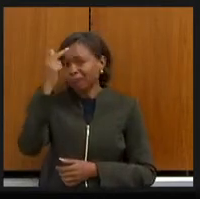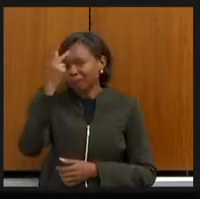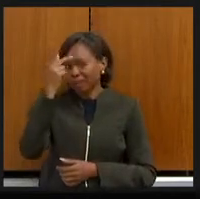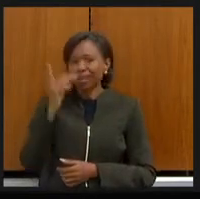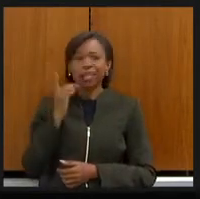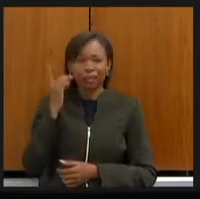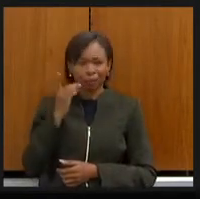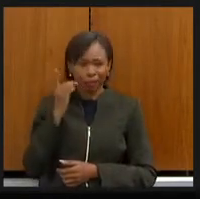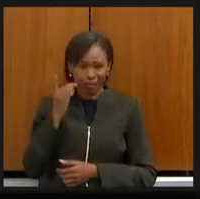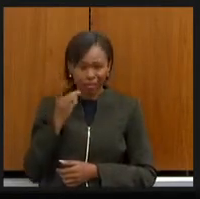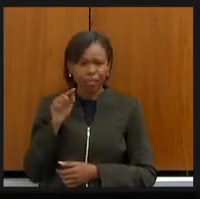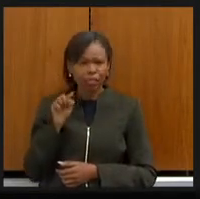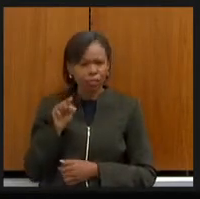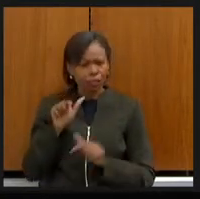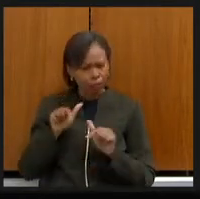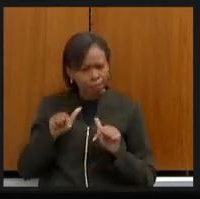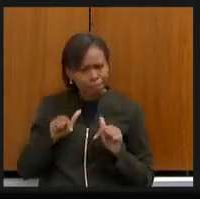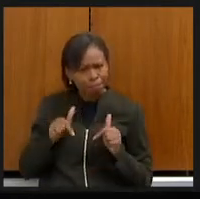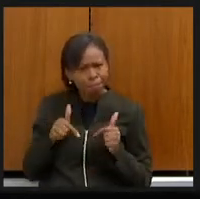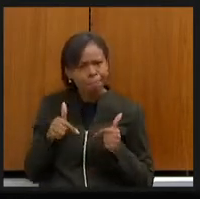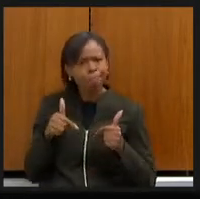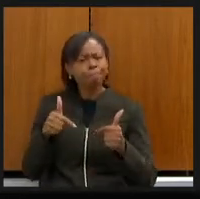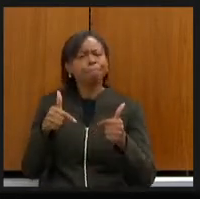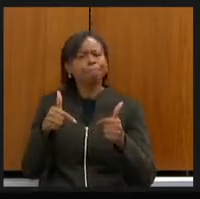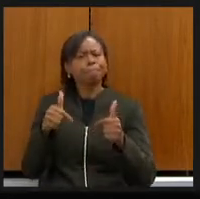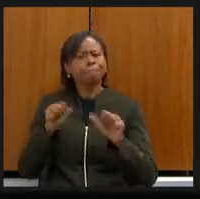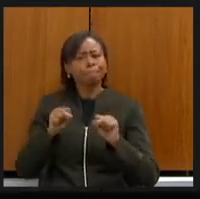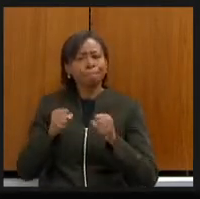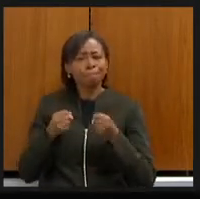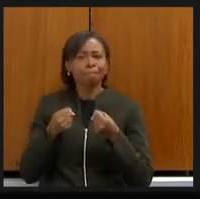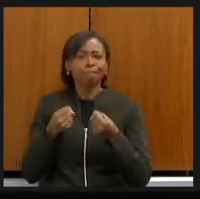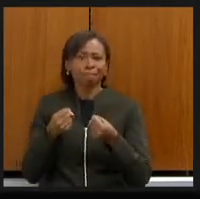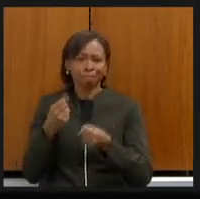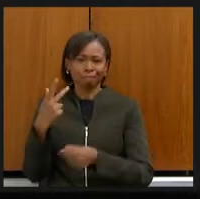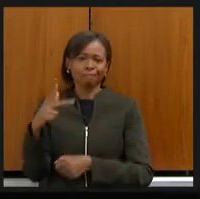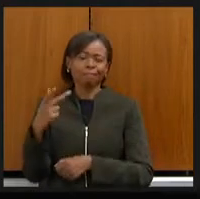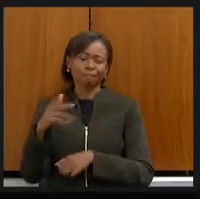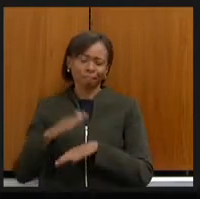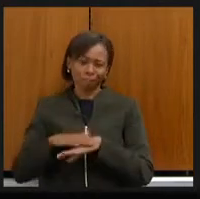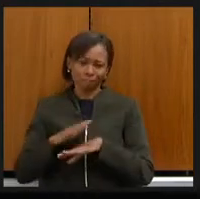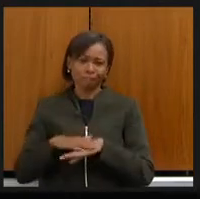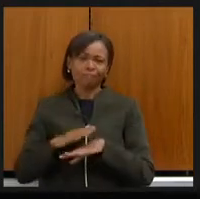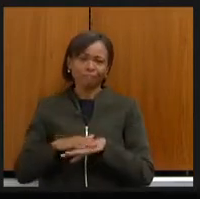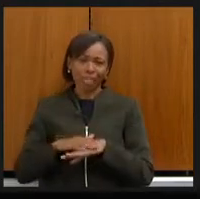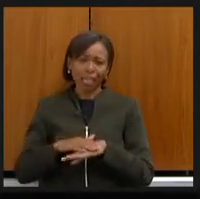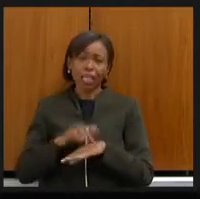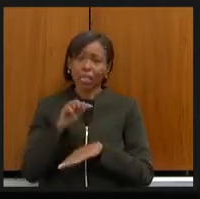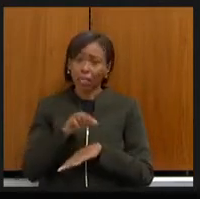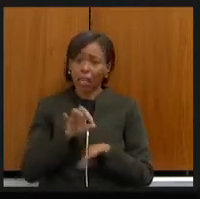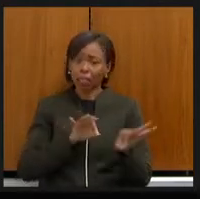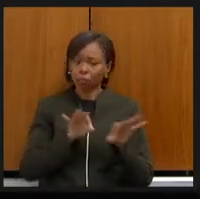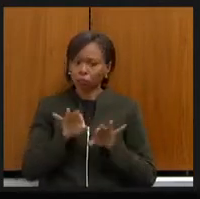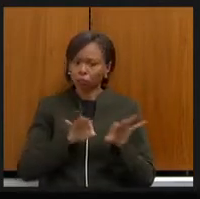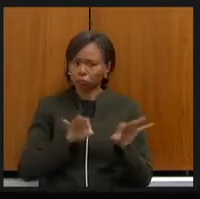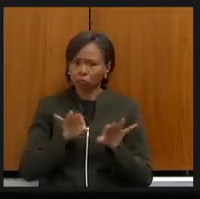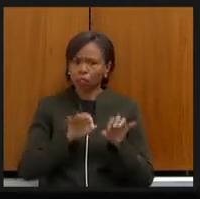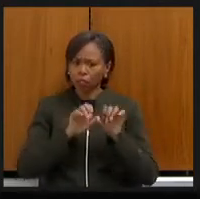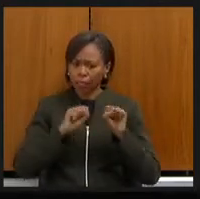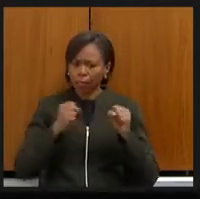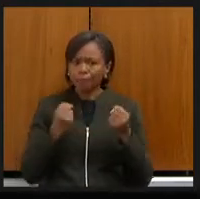por todo empenho e dedicação que ela tem tipo essa evento né